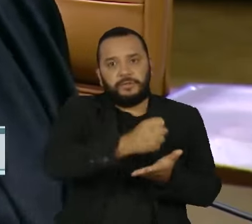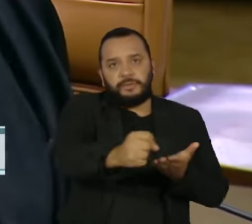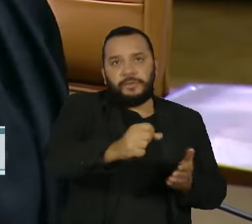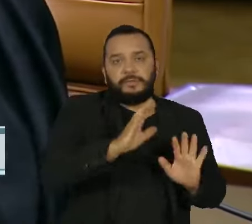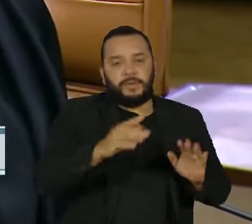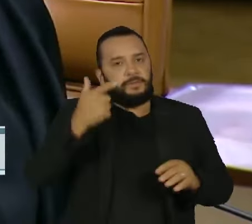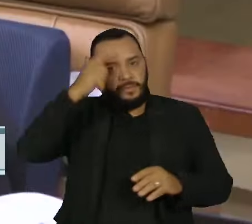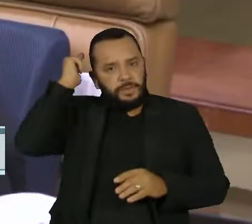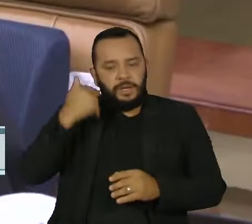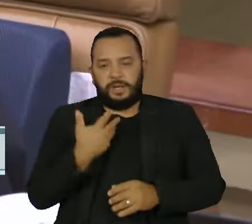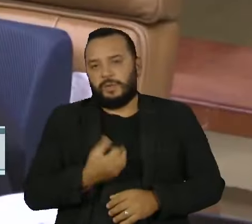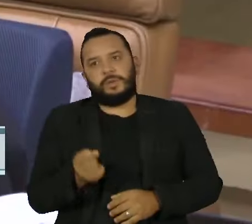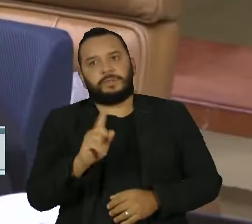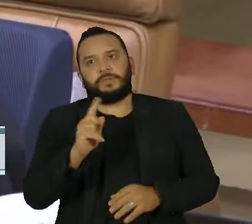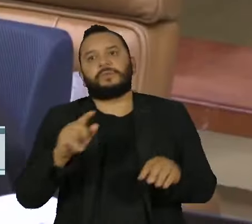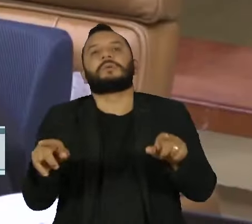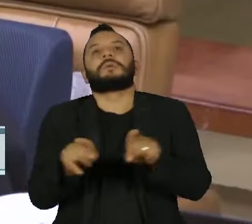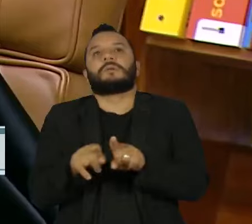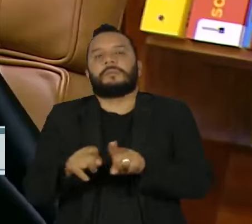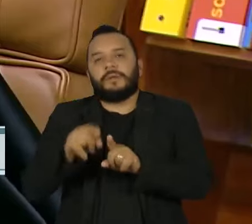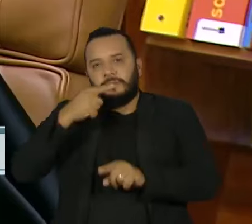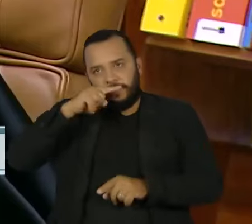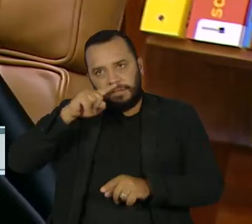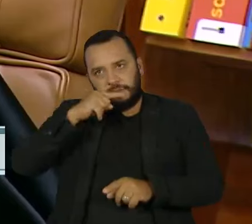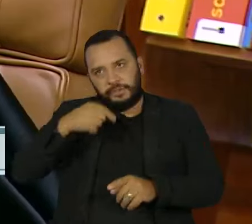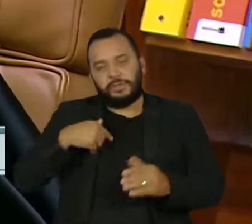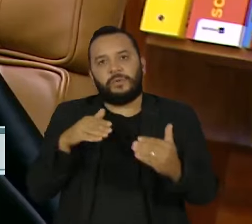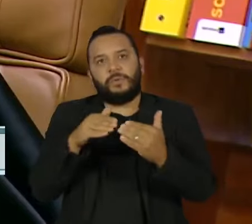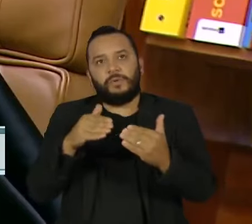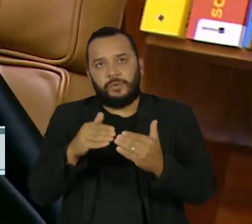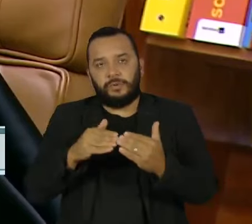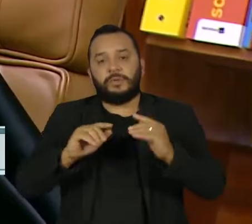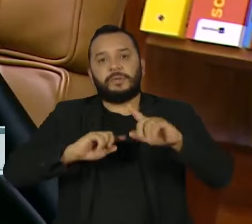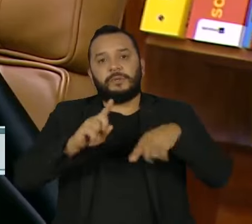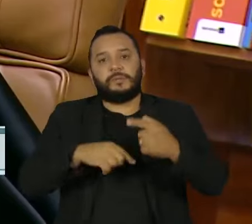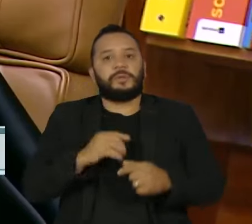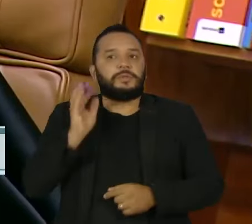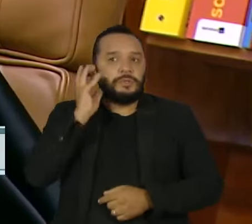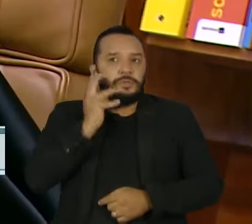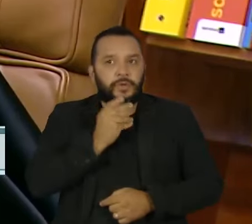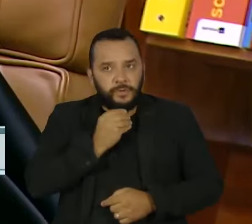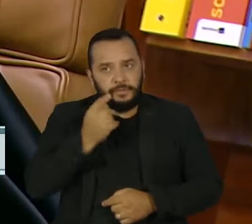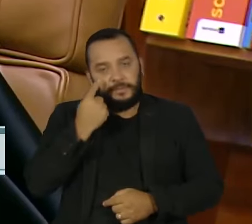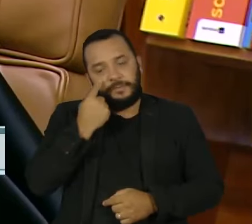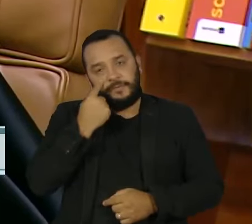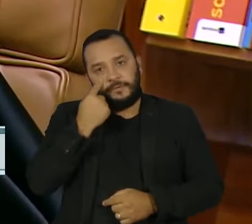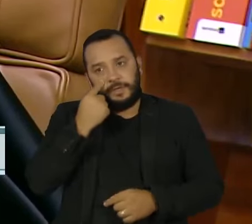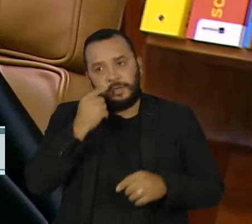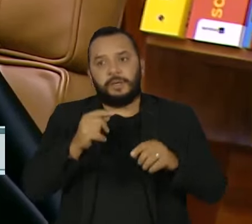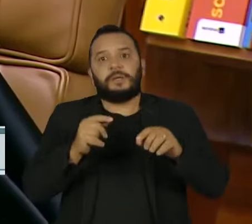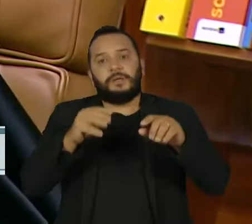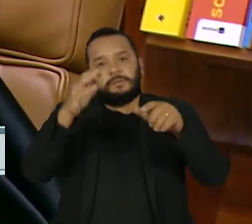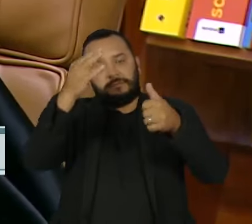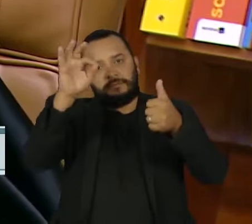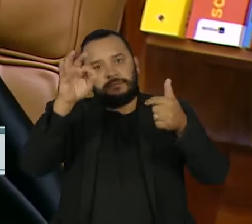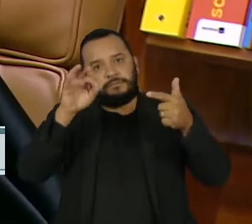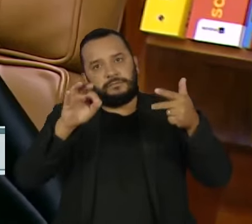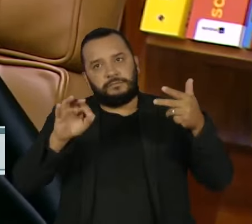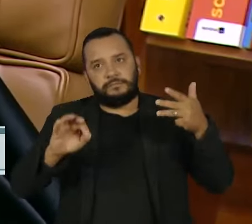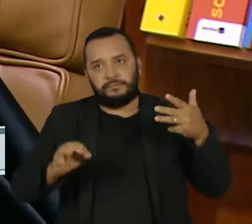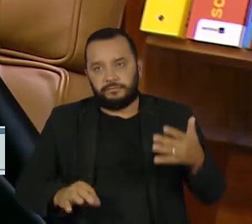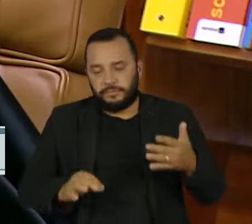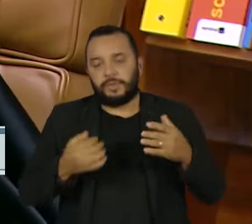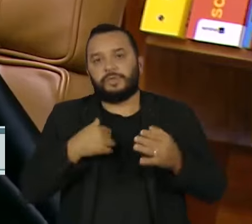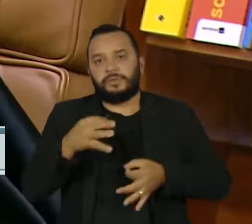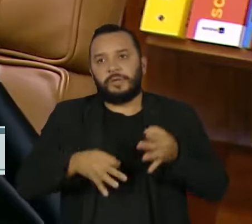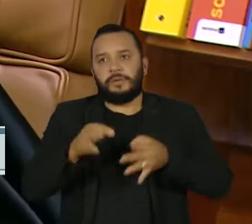recurso e foi seguido por Edson em seguida diaso pediu vistas do processo e o julgamento foi paralisado o